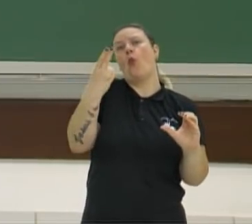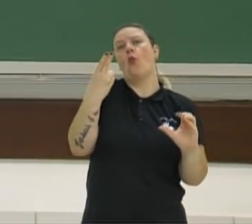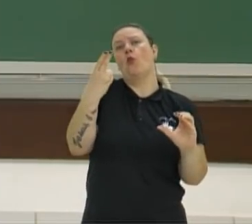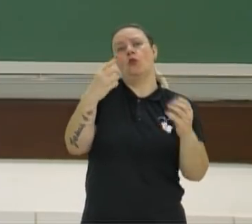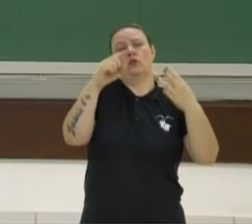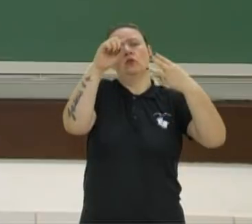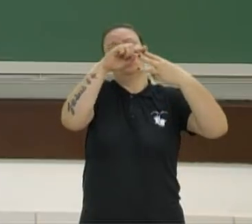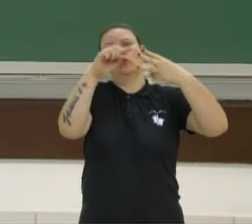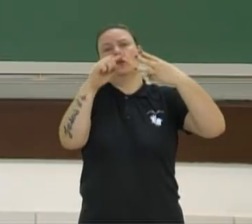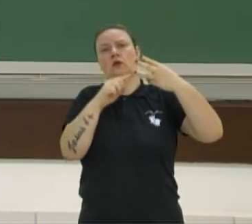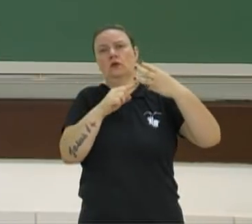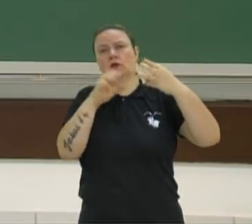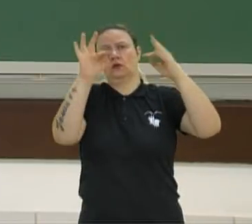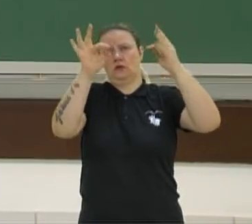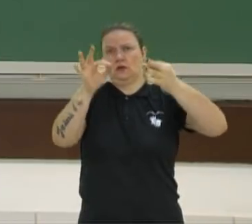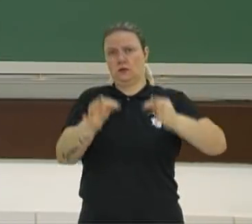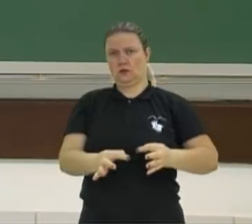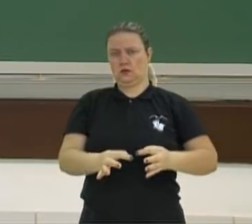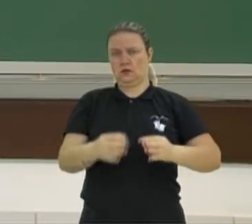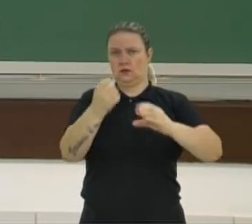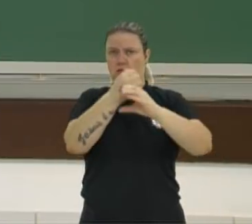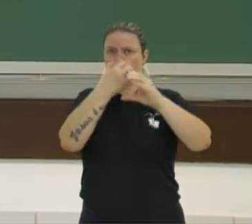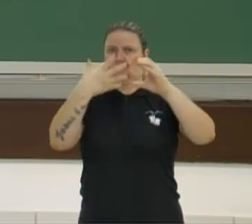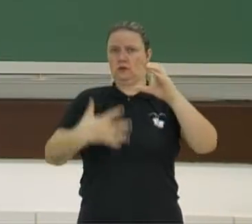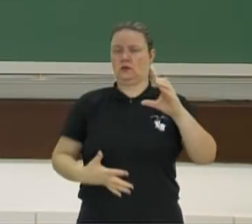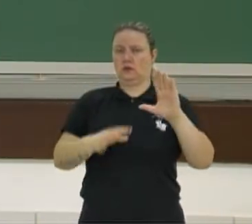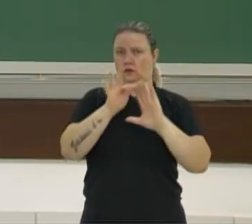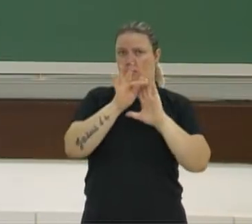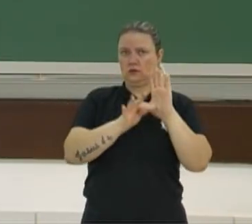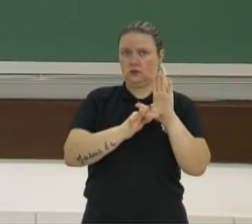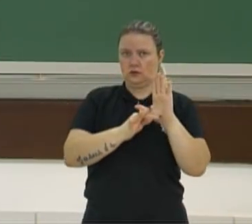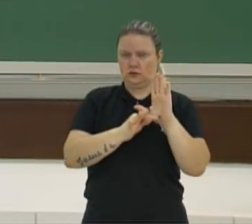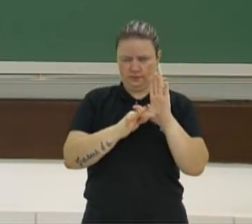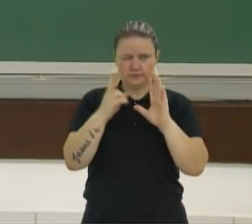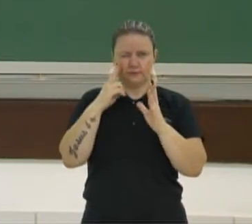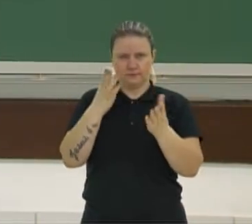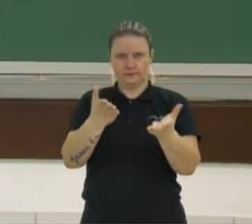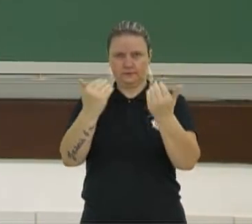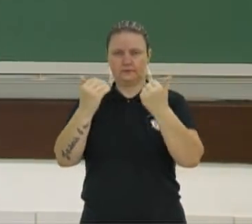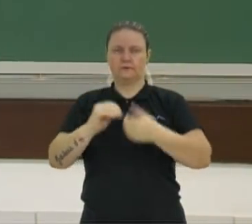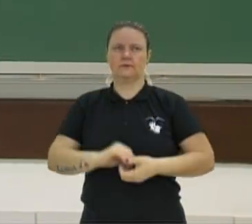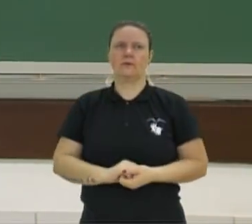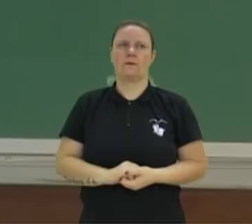são corretas sobre as características que temos ali no trecho? Confira.